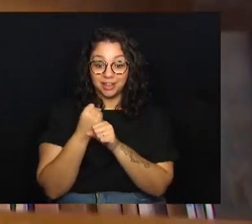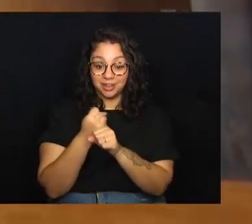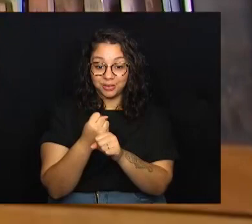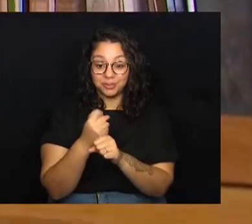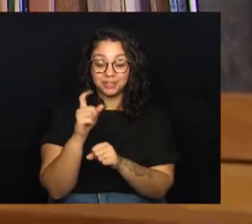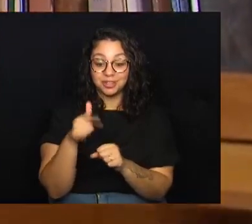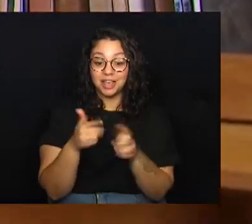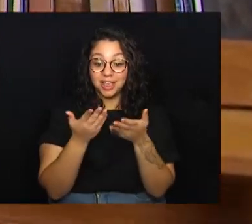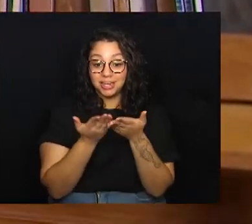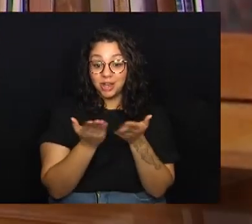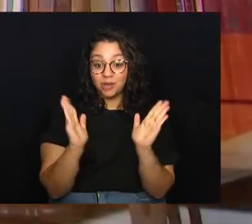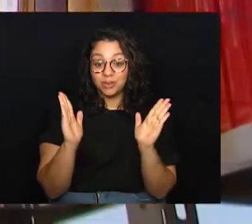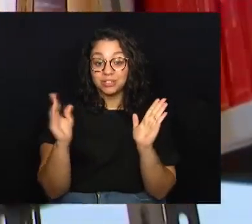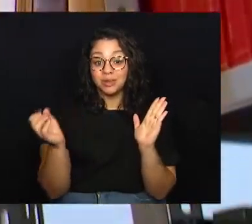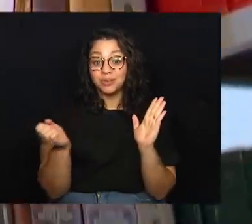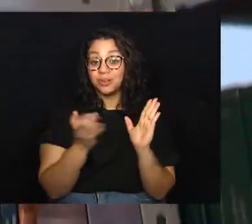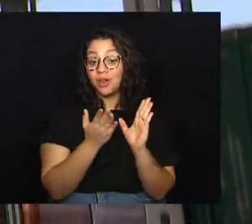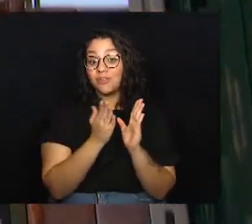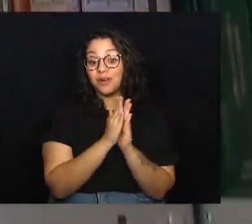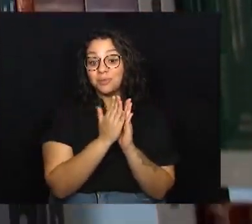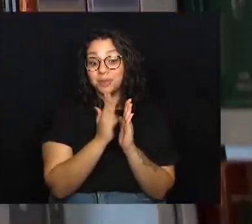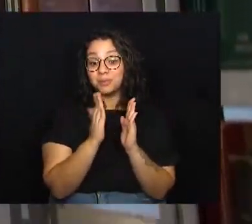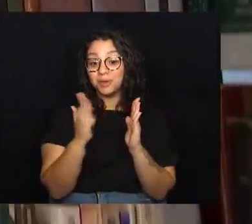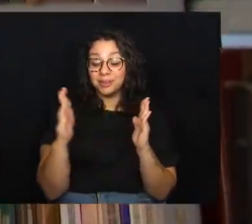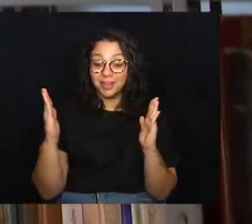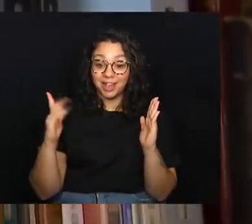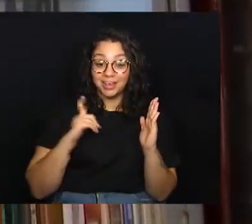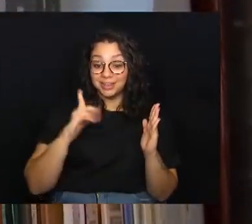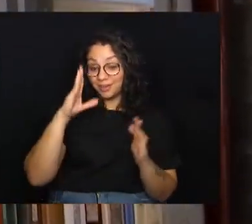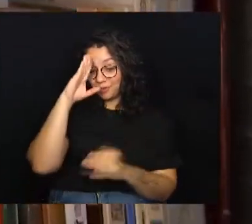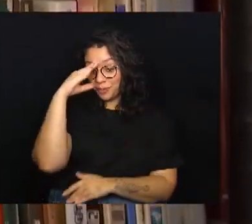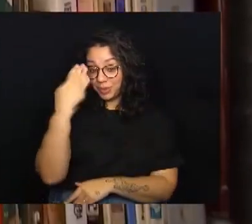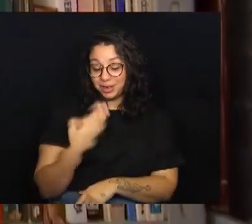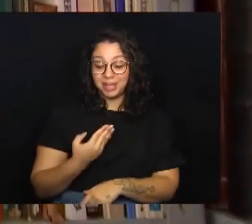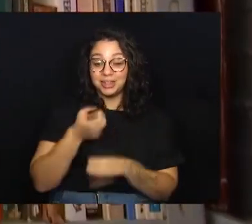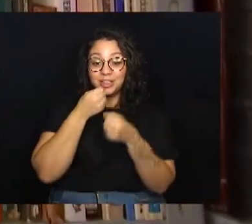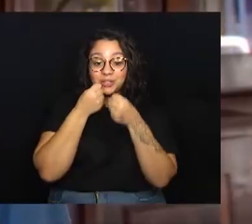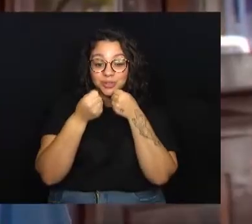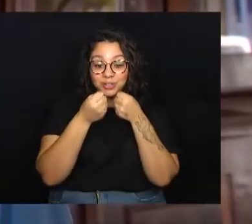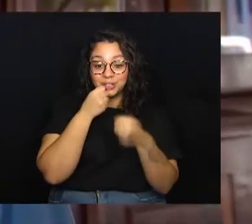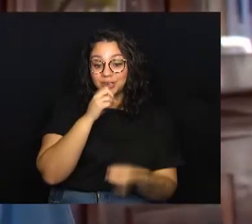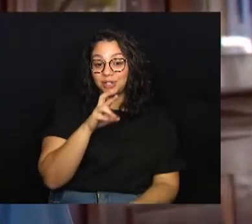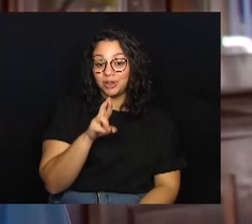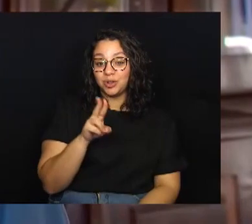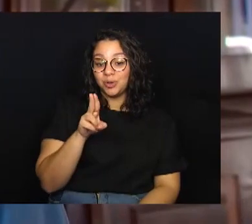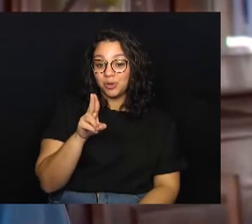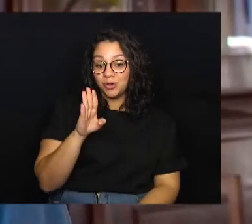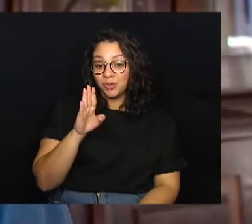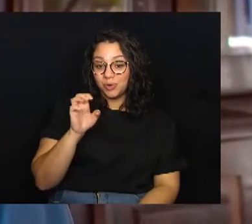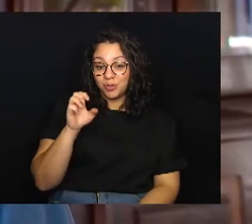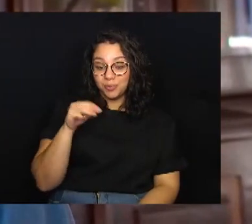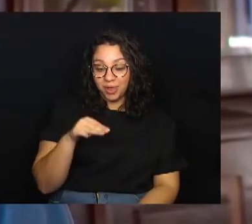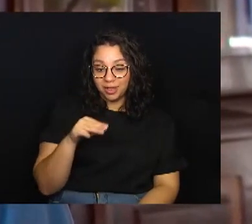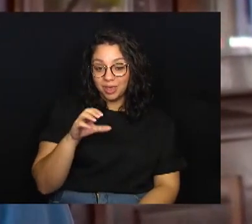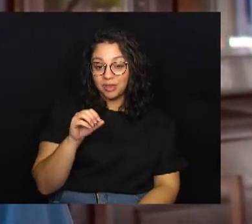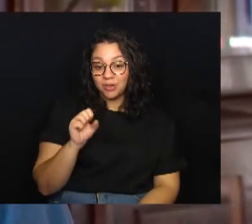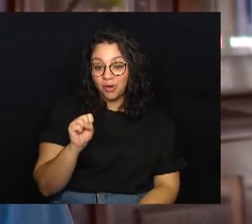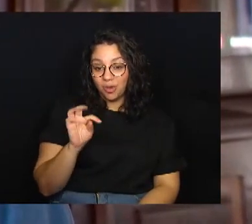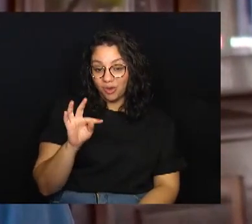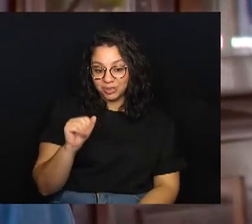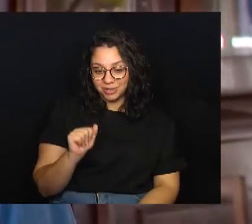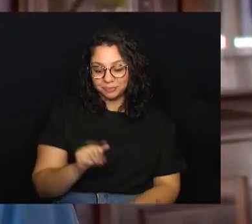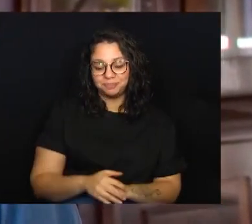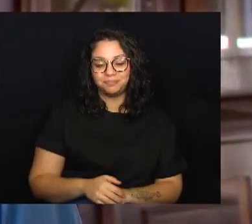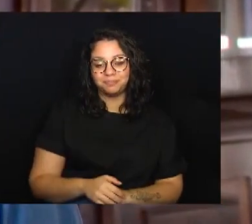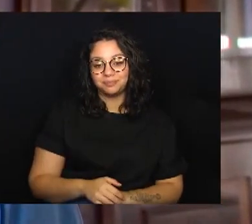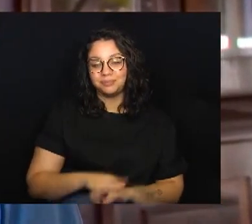da nova biblioteca, que fez uma homenagem ao jornalista Rubem Costa. Olha, bem da verdade, não havia